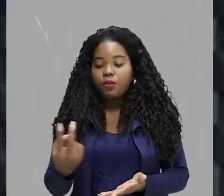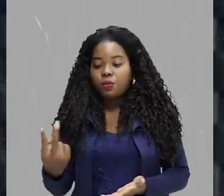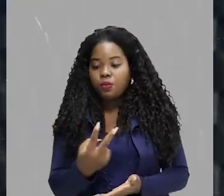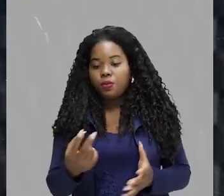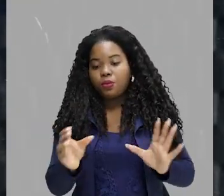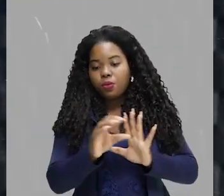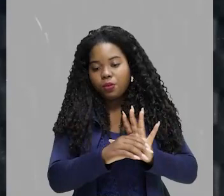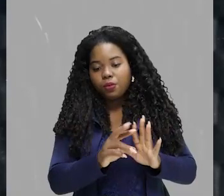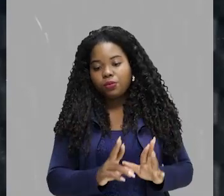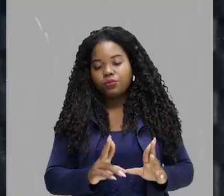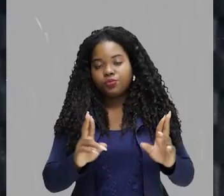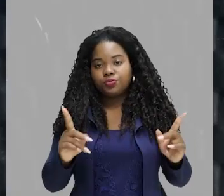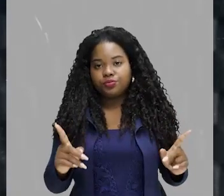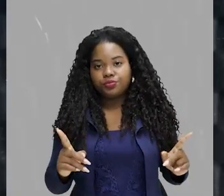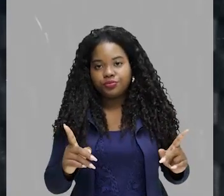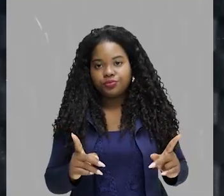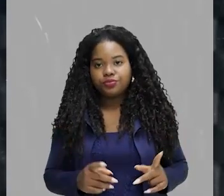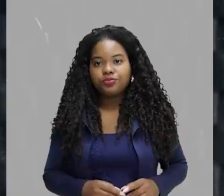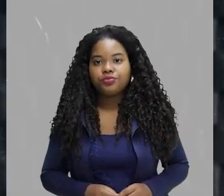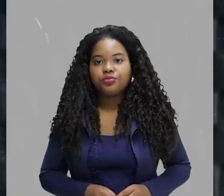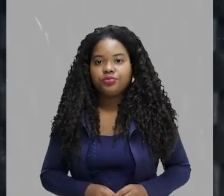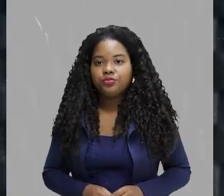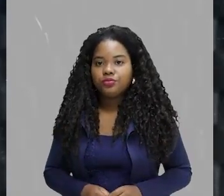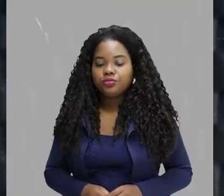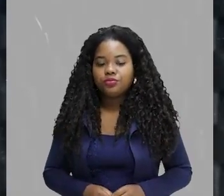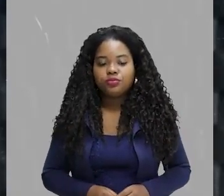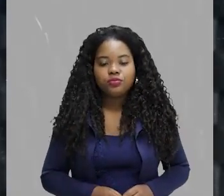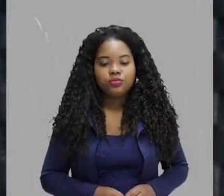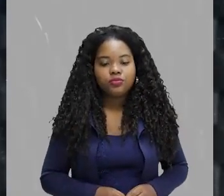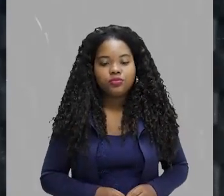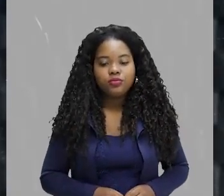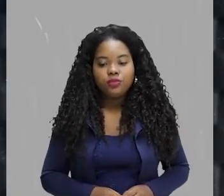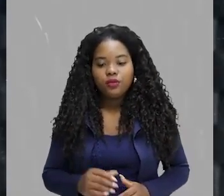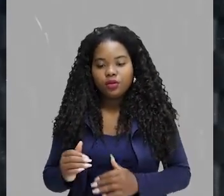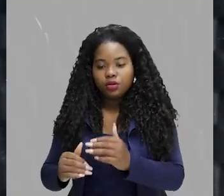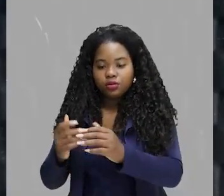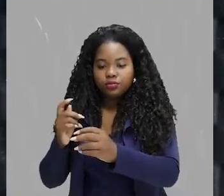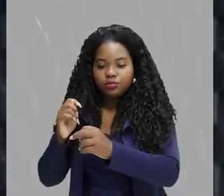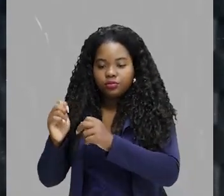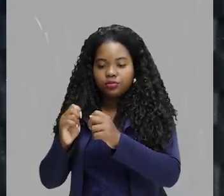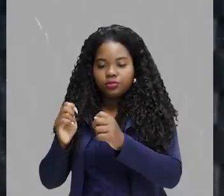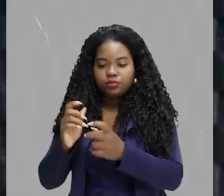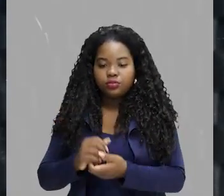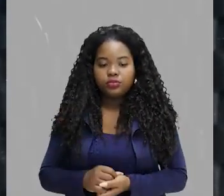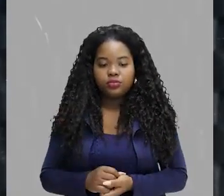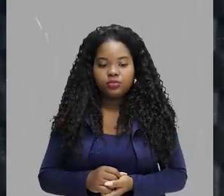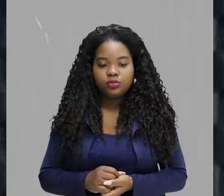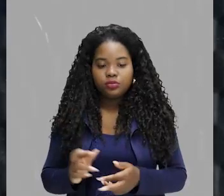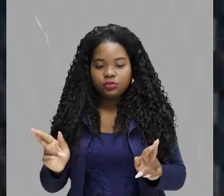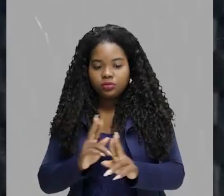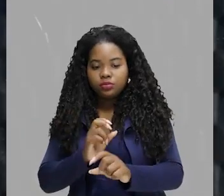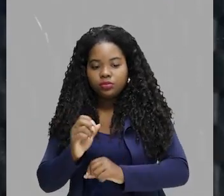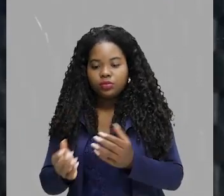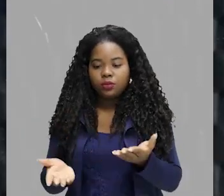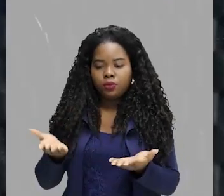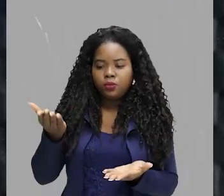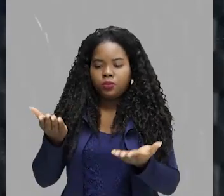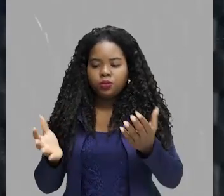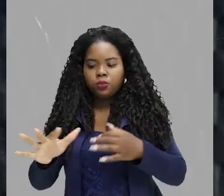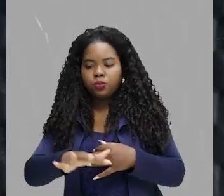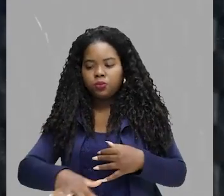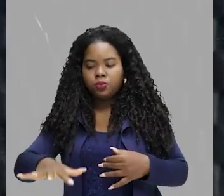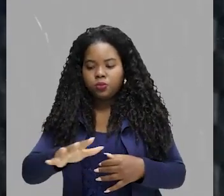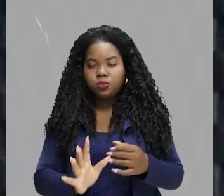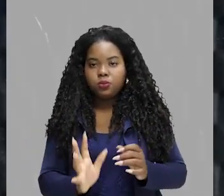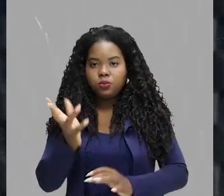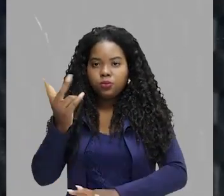conceitos distintos. São dois conceitos diferentes. O desenvolvimento econômico, inclusive, ele tem muito a ver com equilíbrio ambiental.